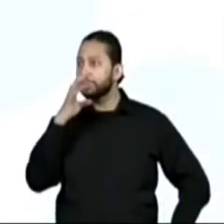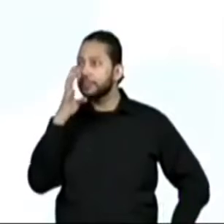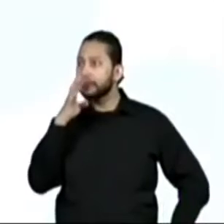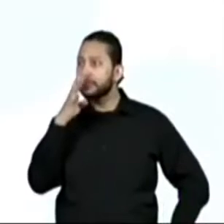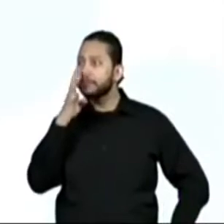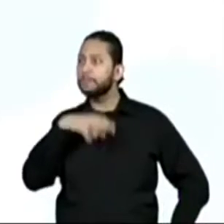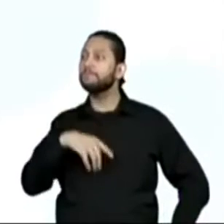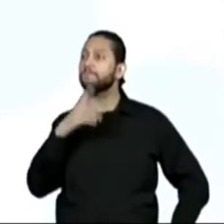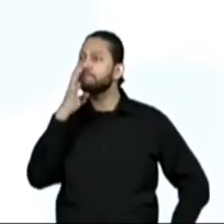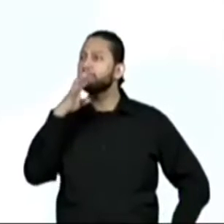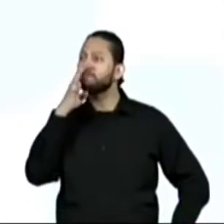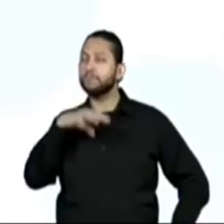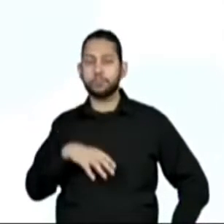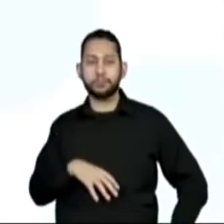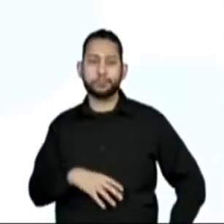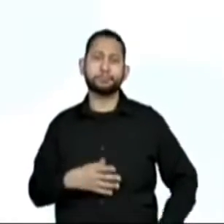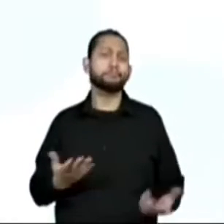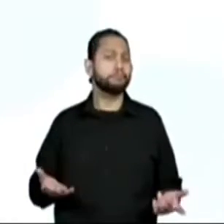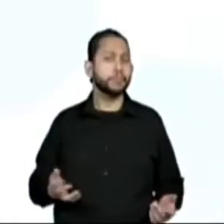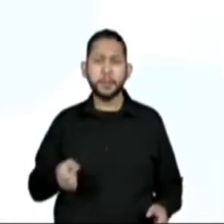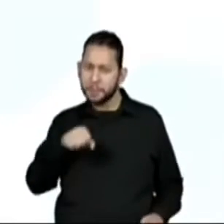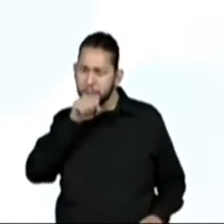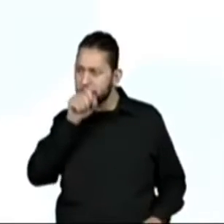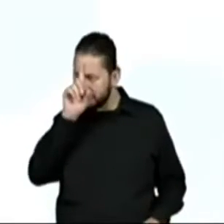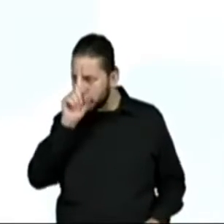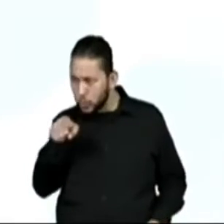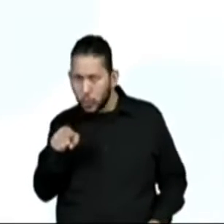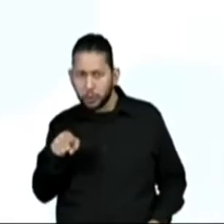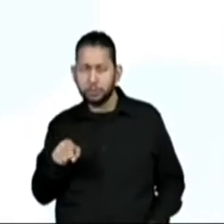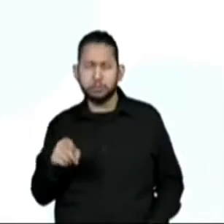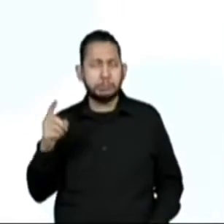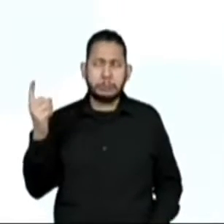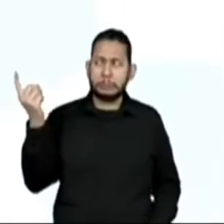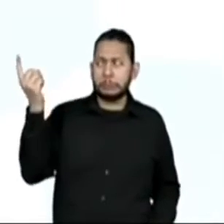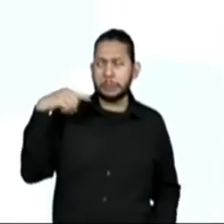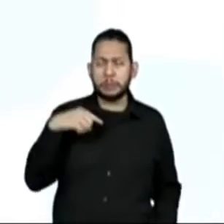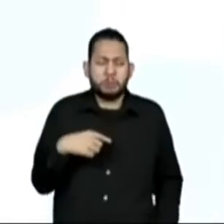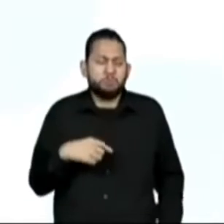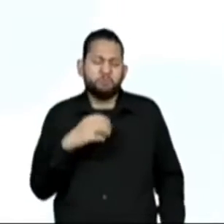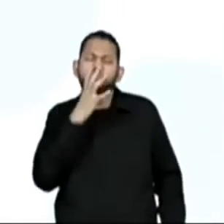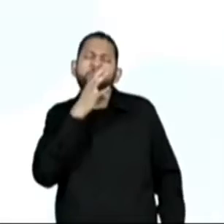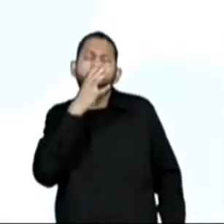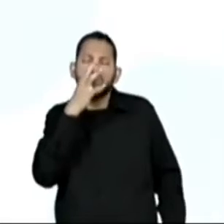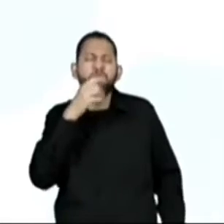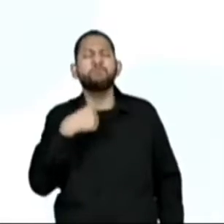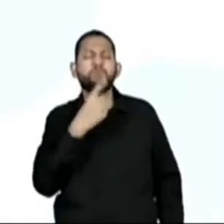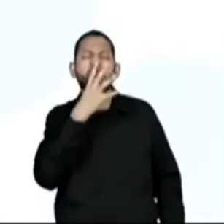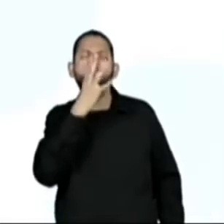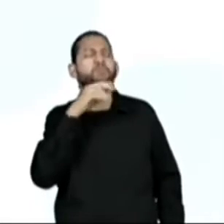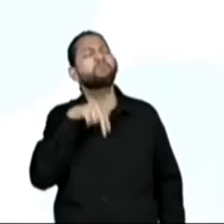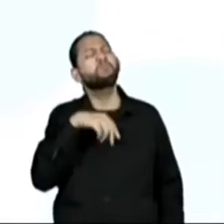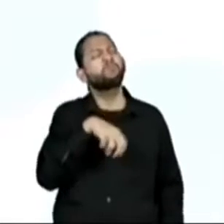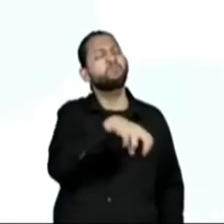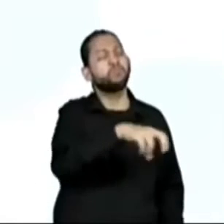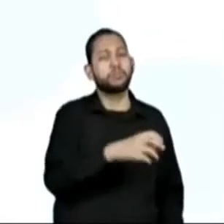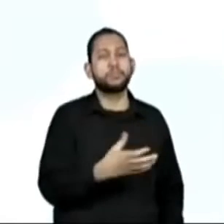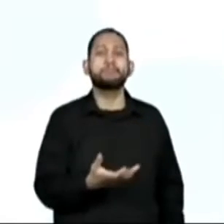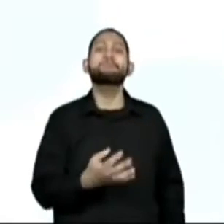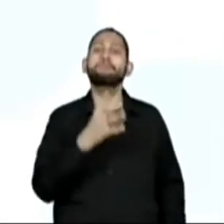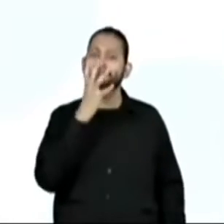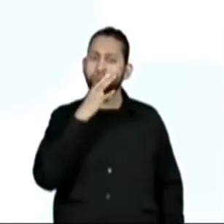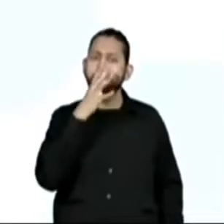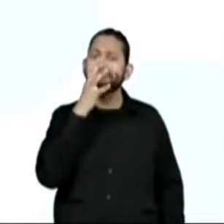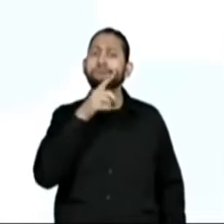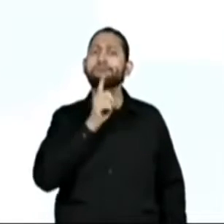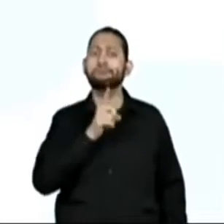Será que ela é teimosa, professora? De certa forma, ela desobedeceu um pouco as instruções que a mãe dela deu,